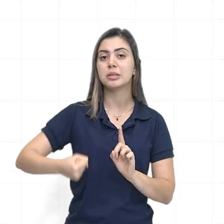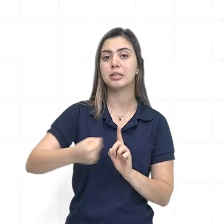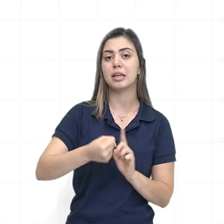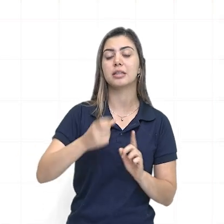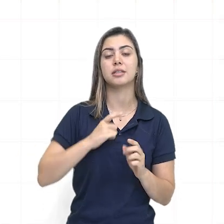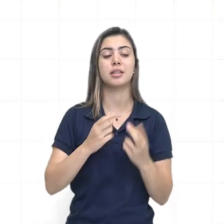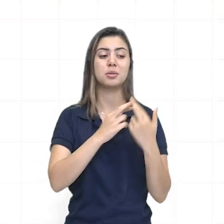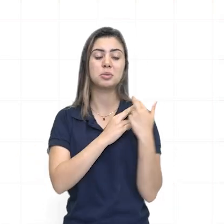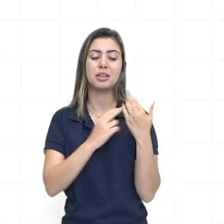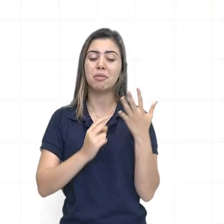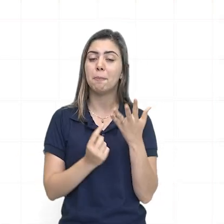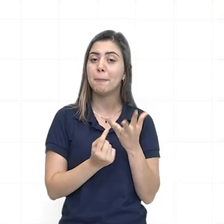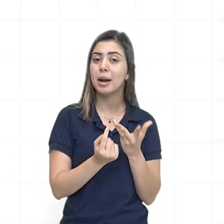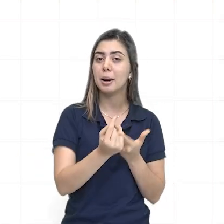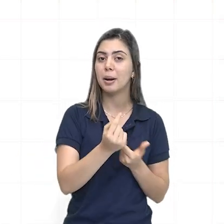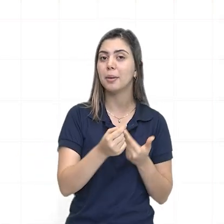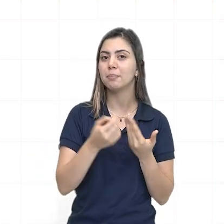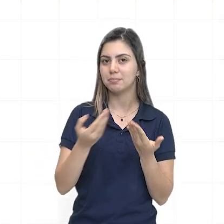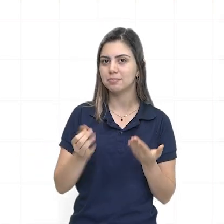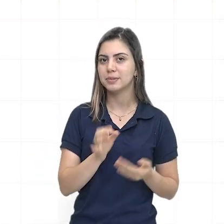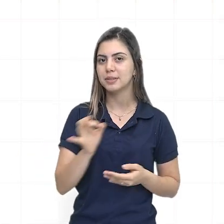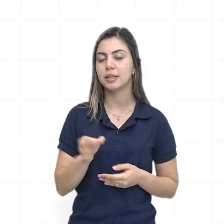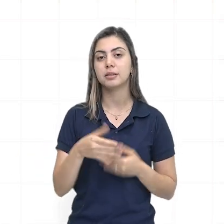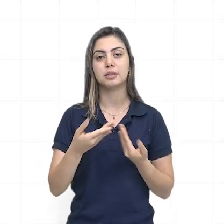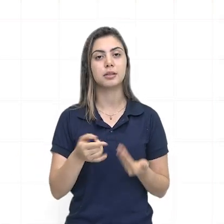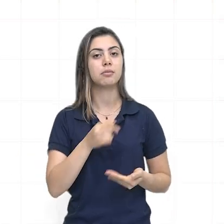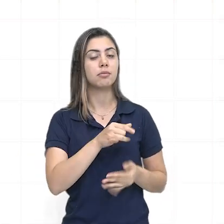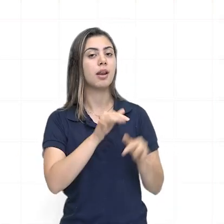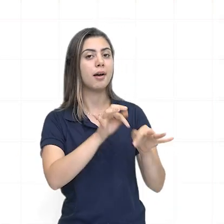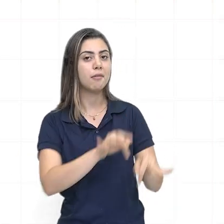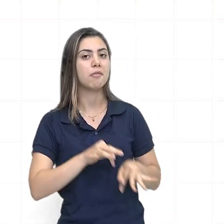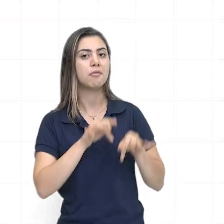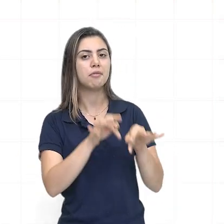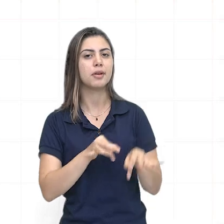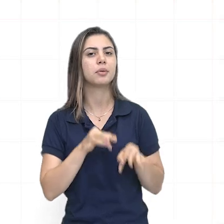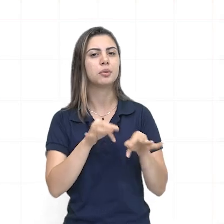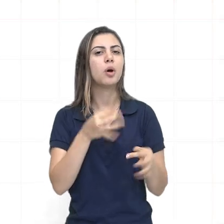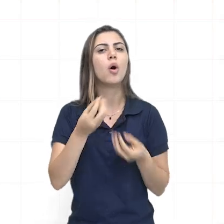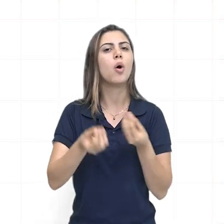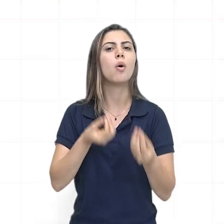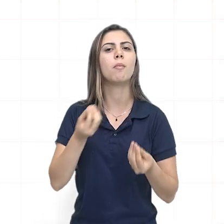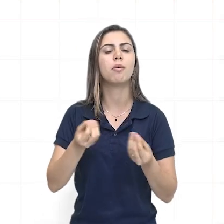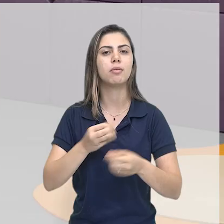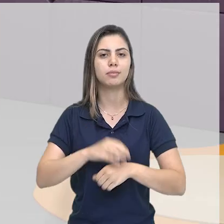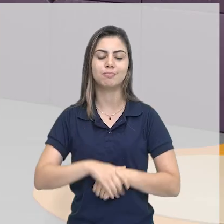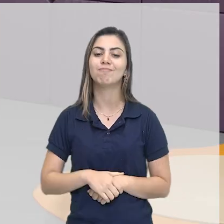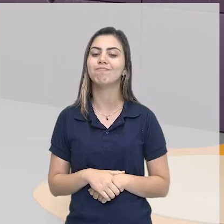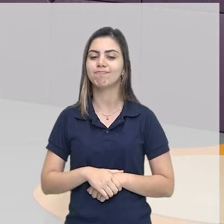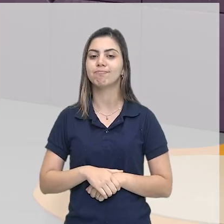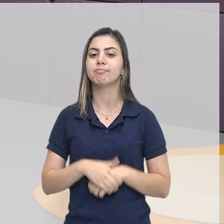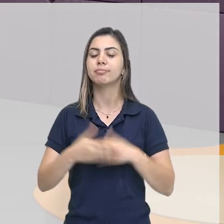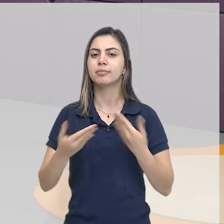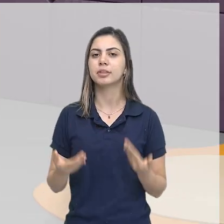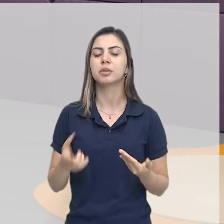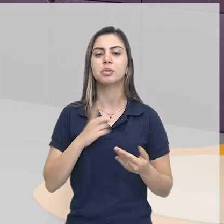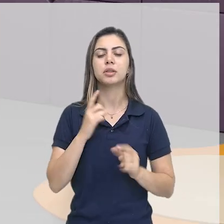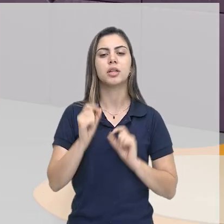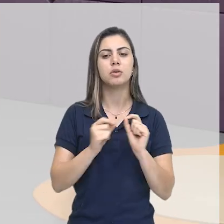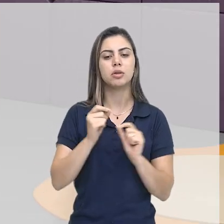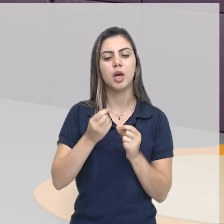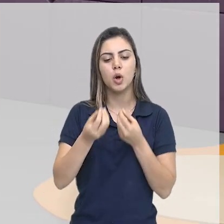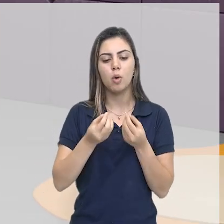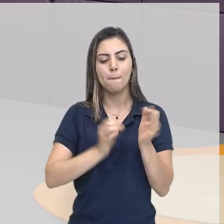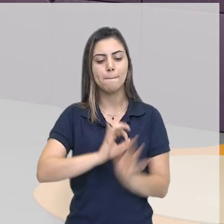percebe que dentro do feudo, né, você tem um modo complexo de manter